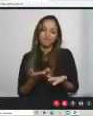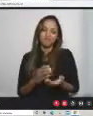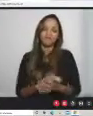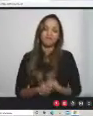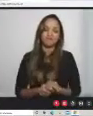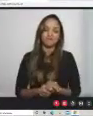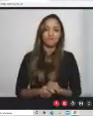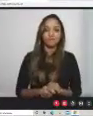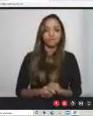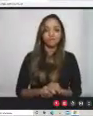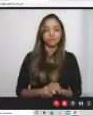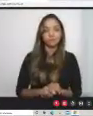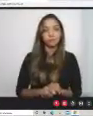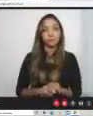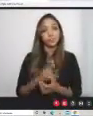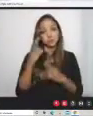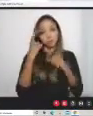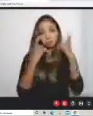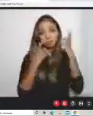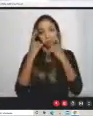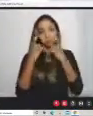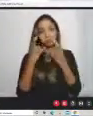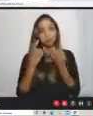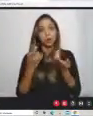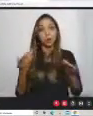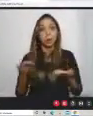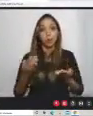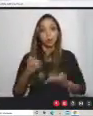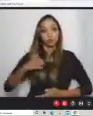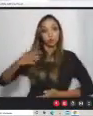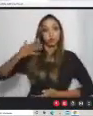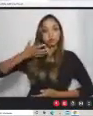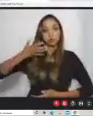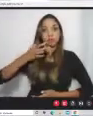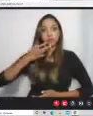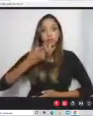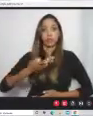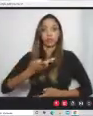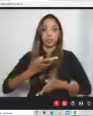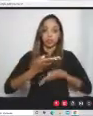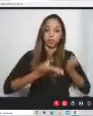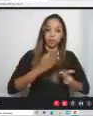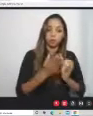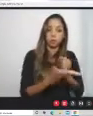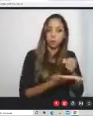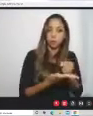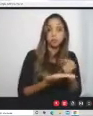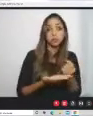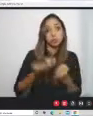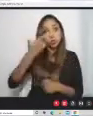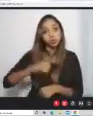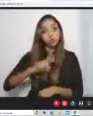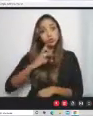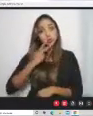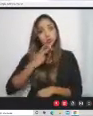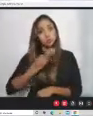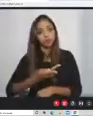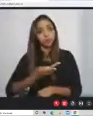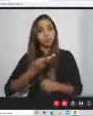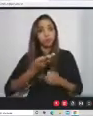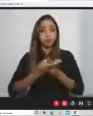preocupação. A gente hoje, no meu pronunciamento, eu falei sobre a atenção básica, e novamente volta a atenção básica para o centro dessa discussão,